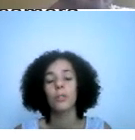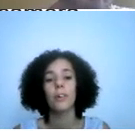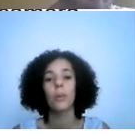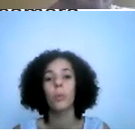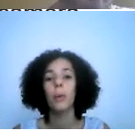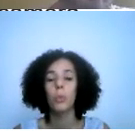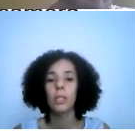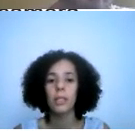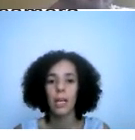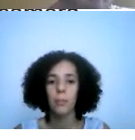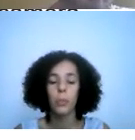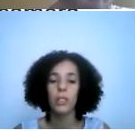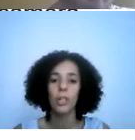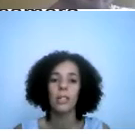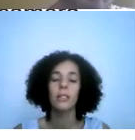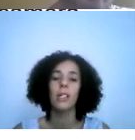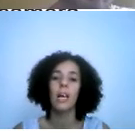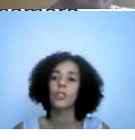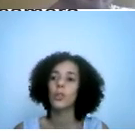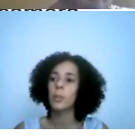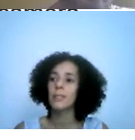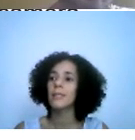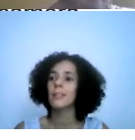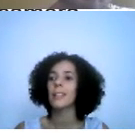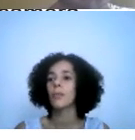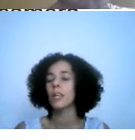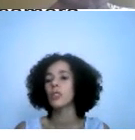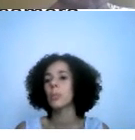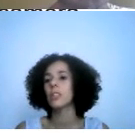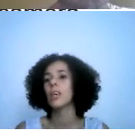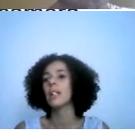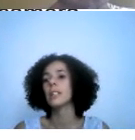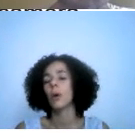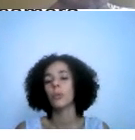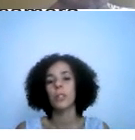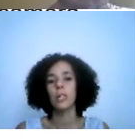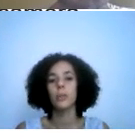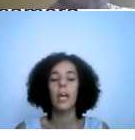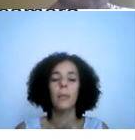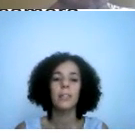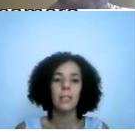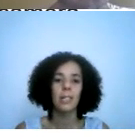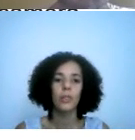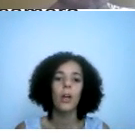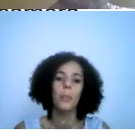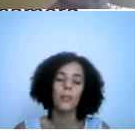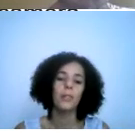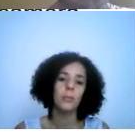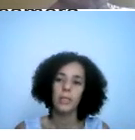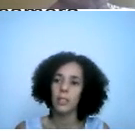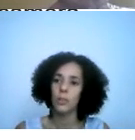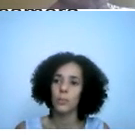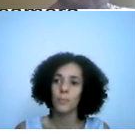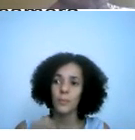unidade de conservação, porque muitas delas a gente precisa, infelizmente, de auxílio de herbicidas para fazer